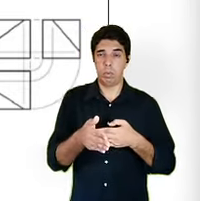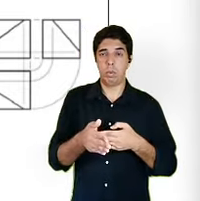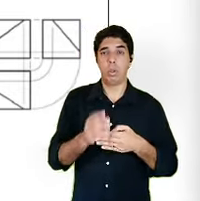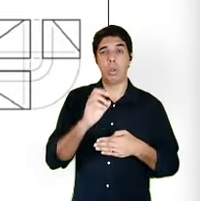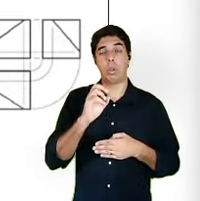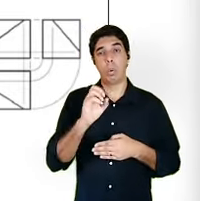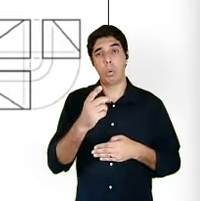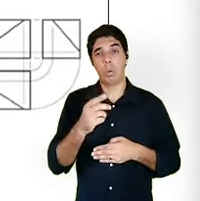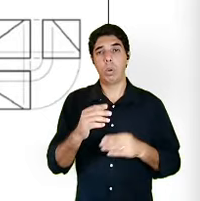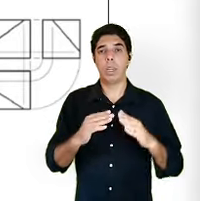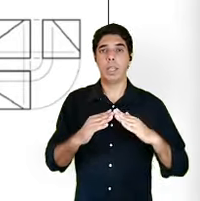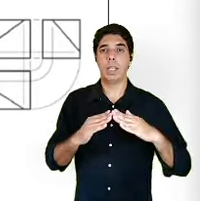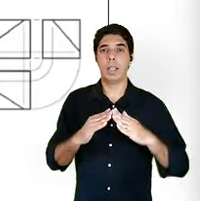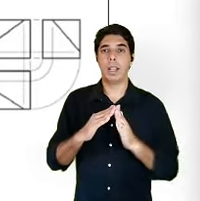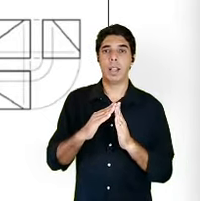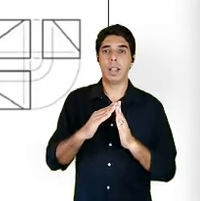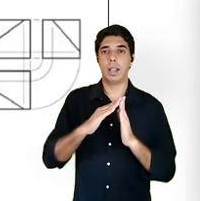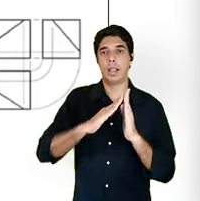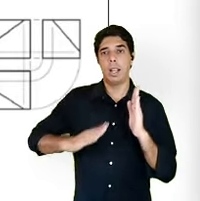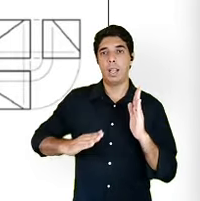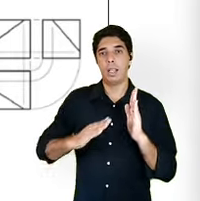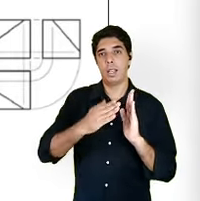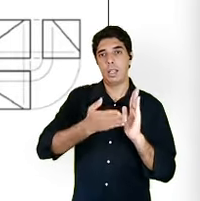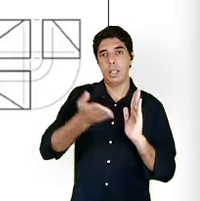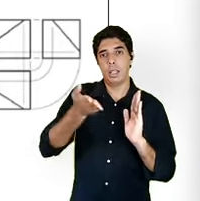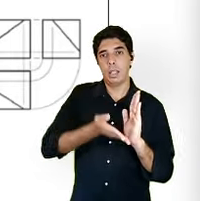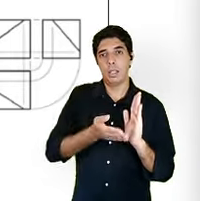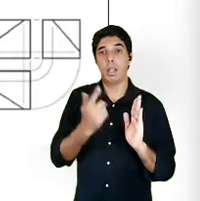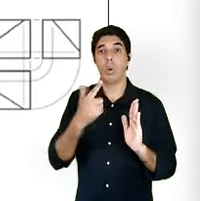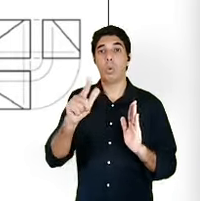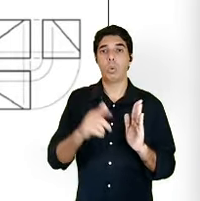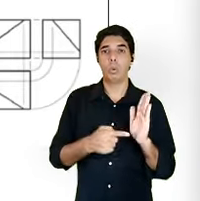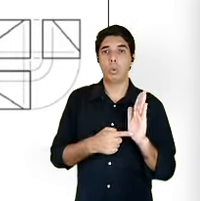em relação aos outros planos de projeção.